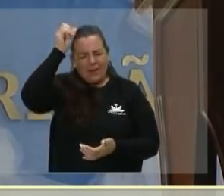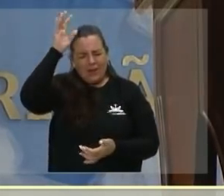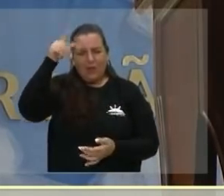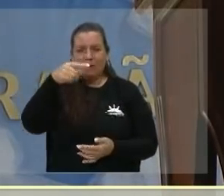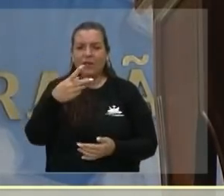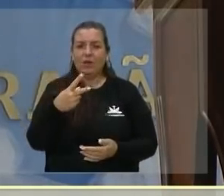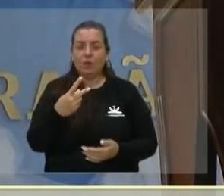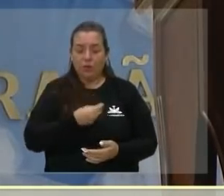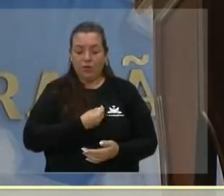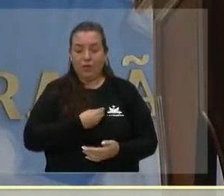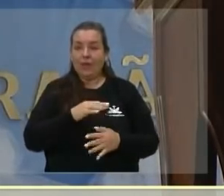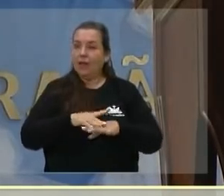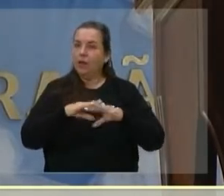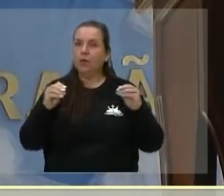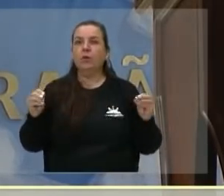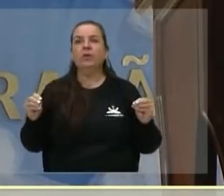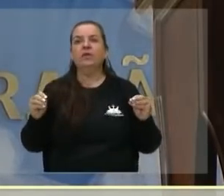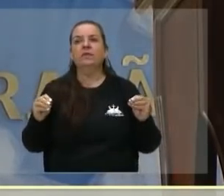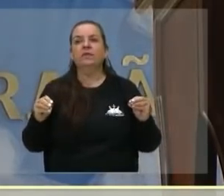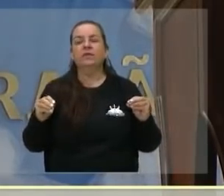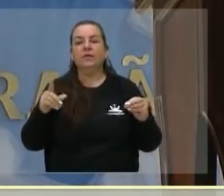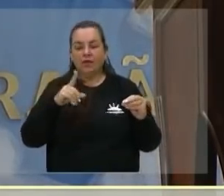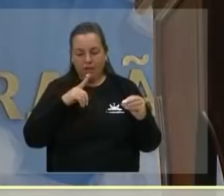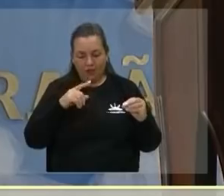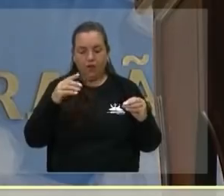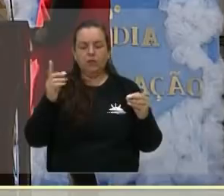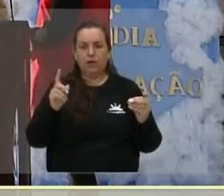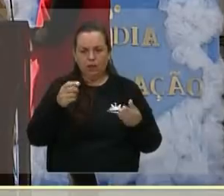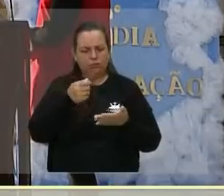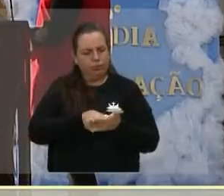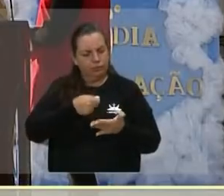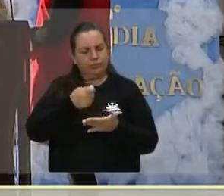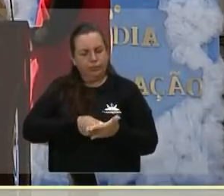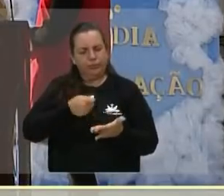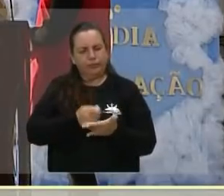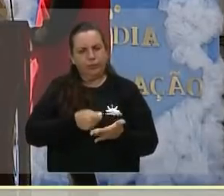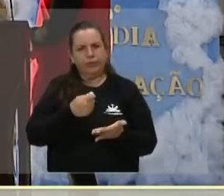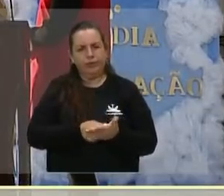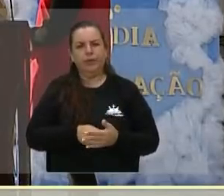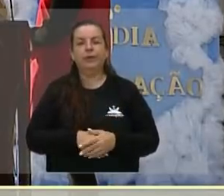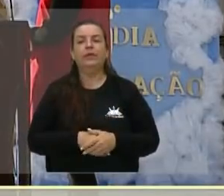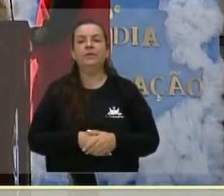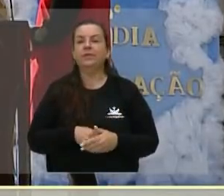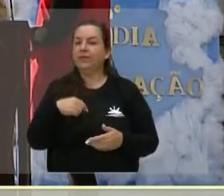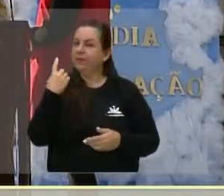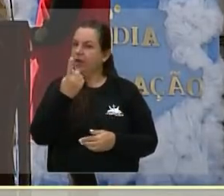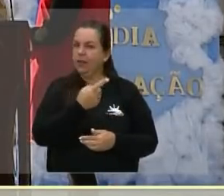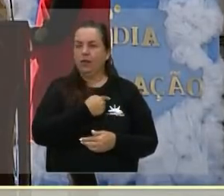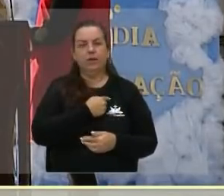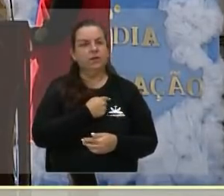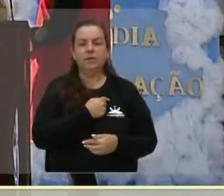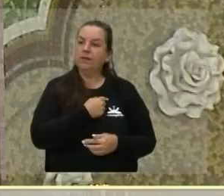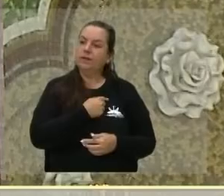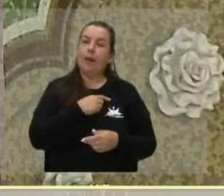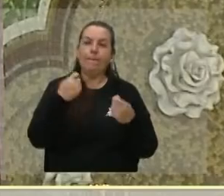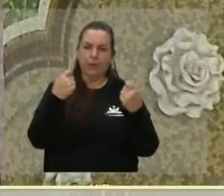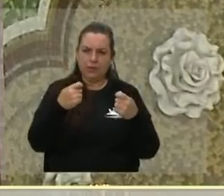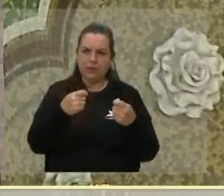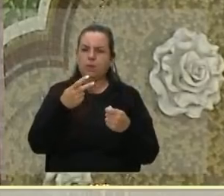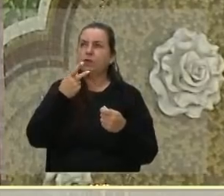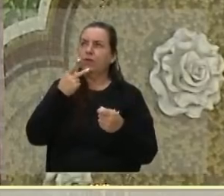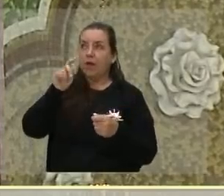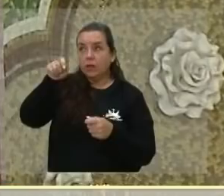cura e eu tenho batido nesta tecla filho que nós falamos do